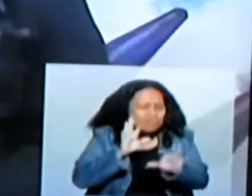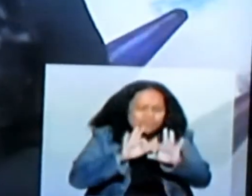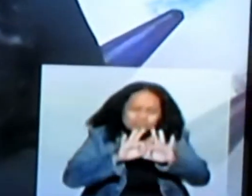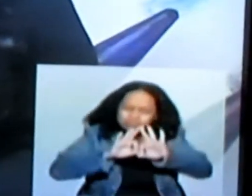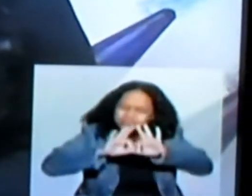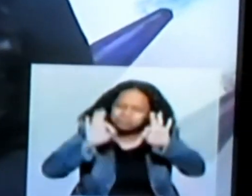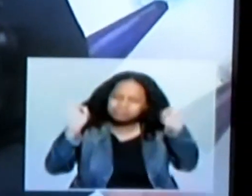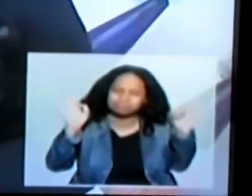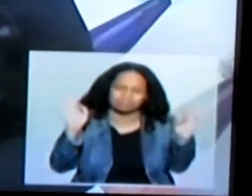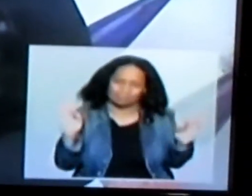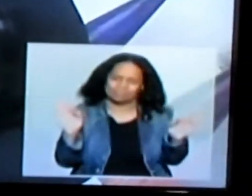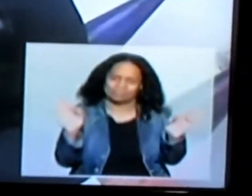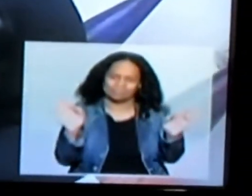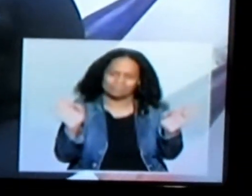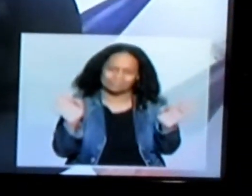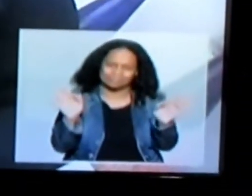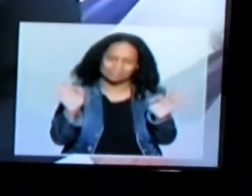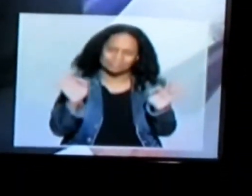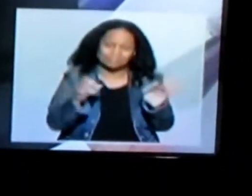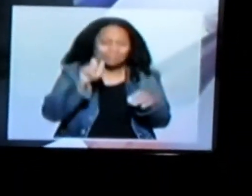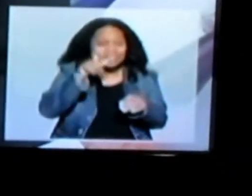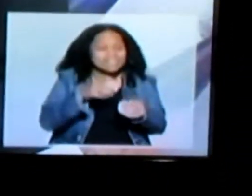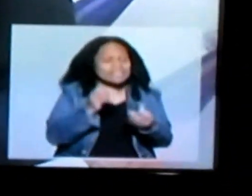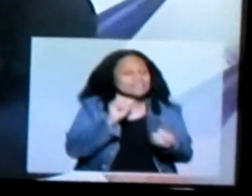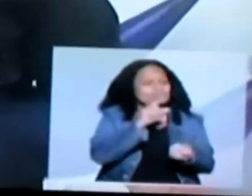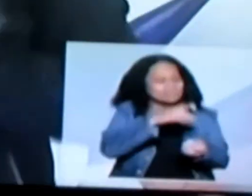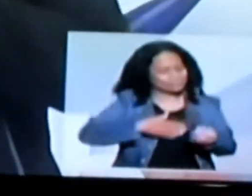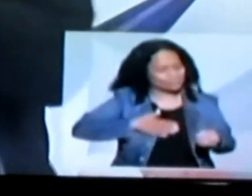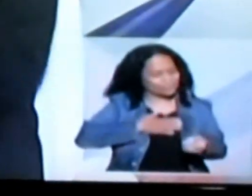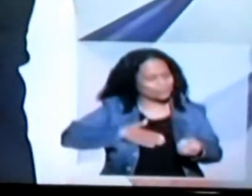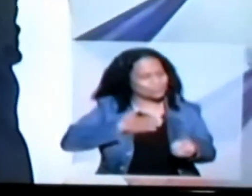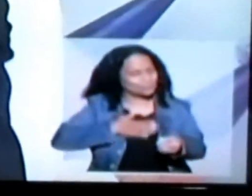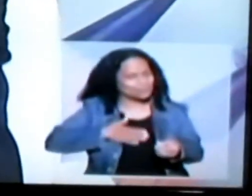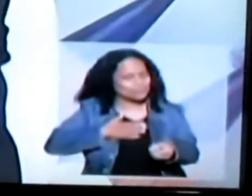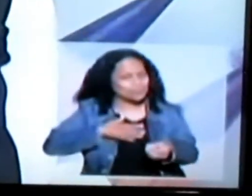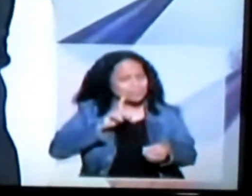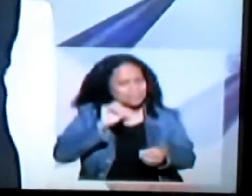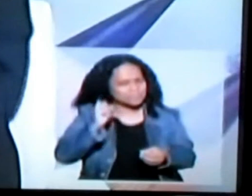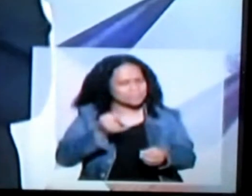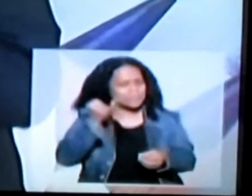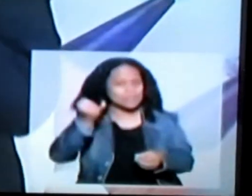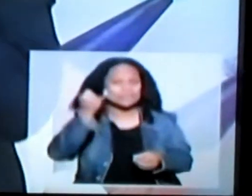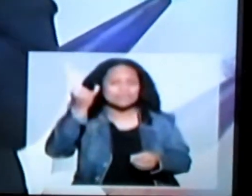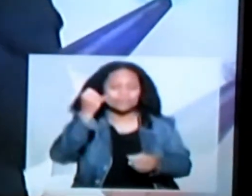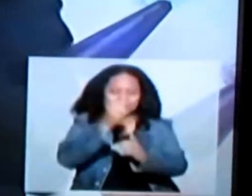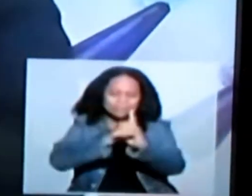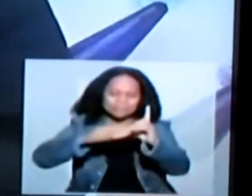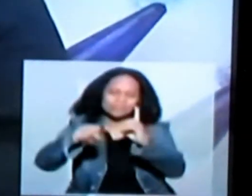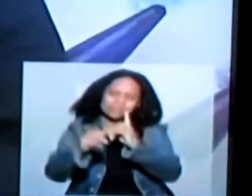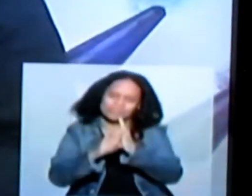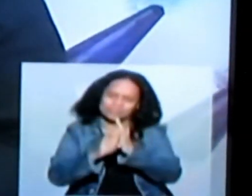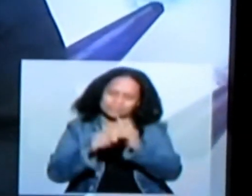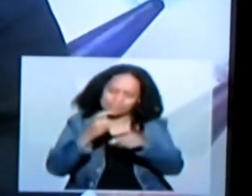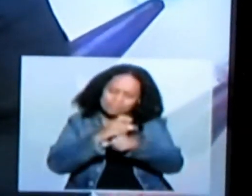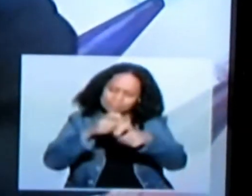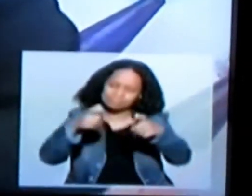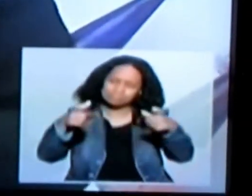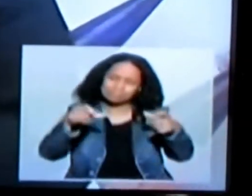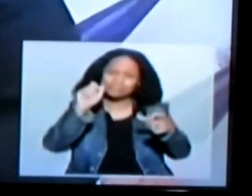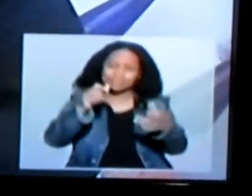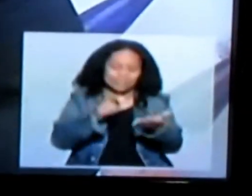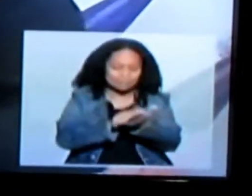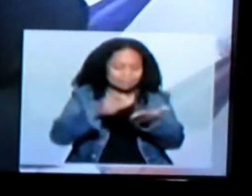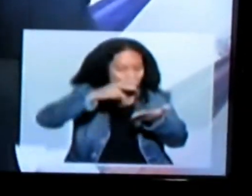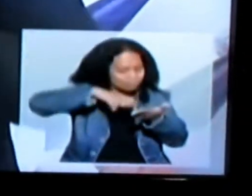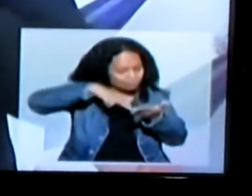trabalho tão legal, tão genial, que é uma coisa que vocês gostam, mas que tem uma importância para a nossa sociedade